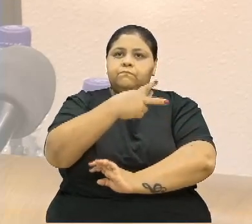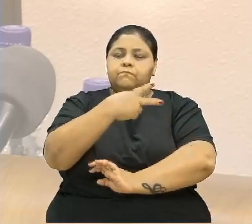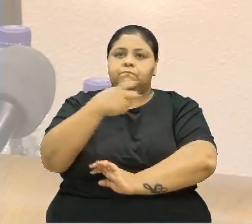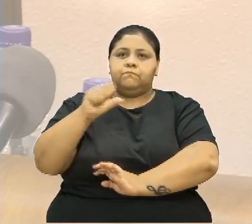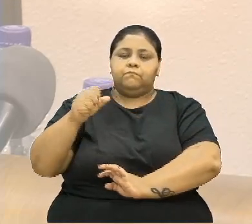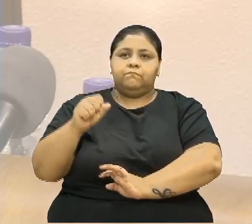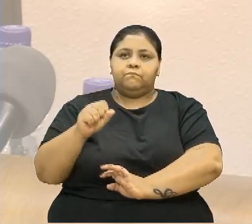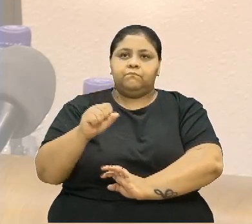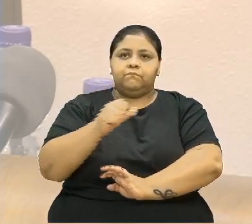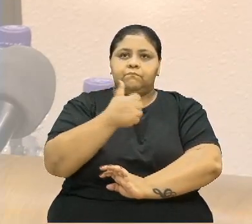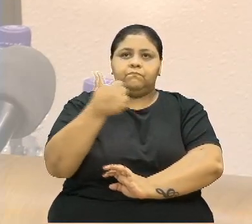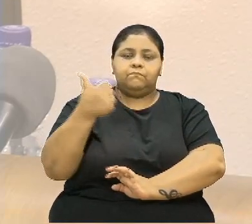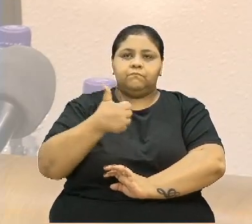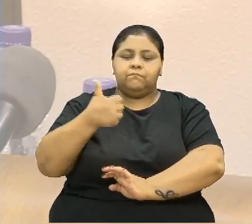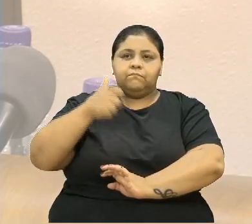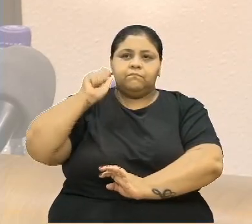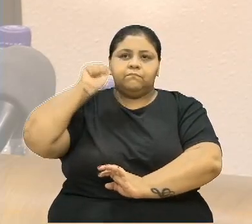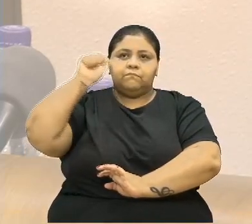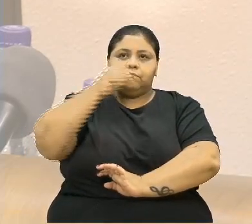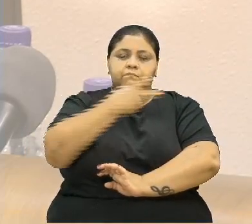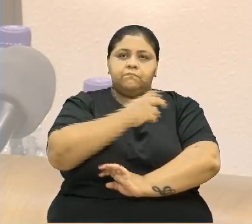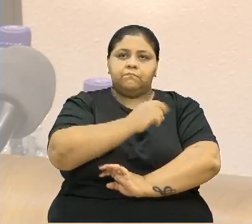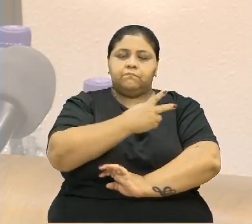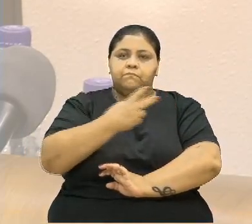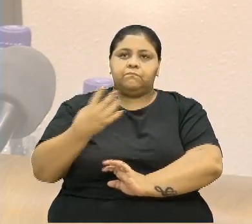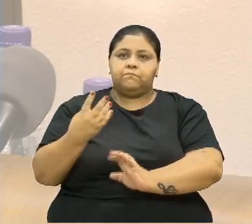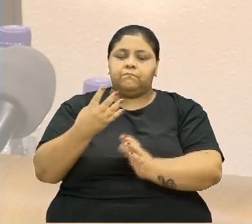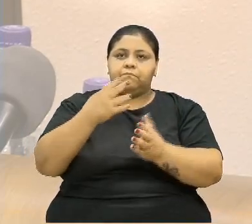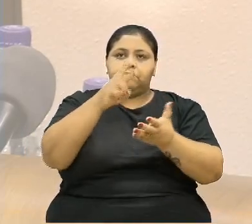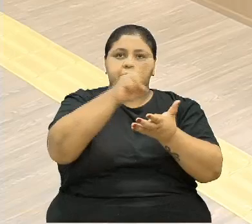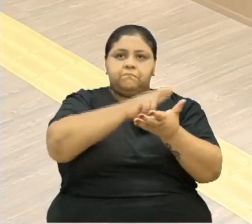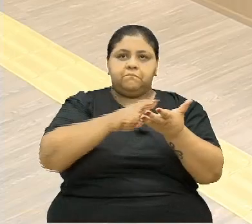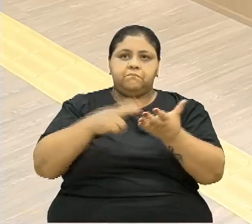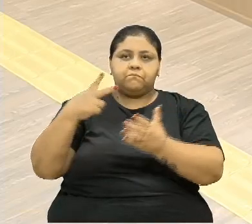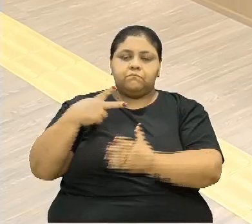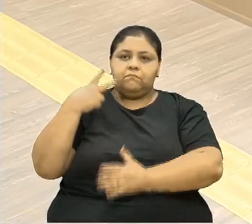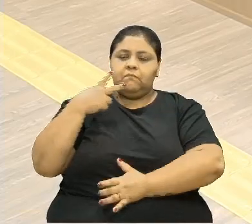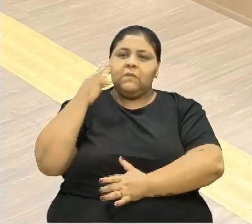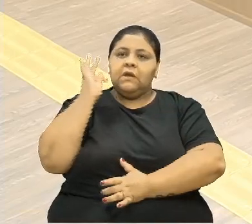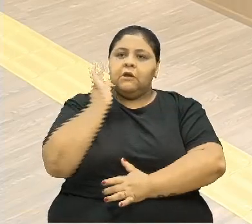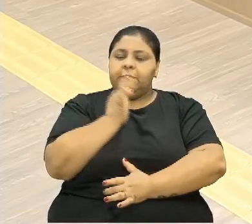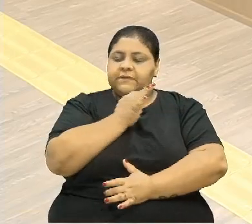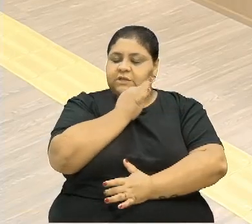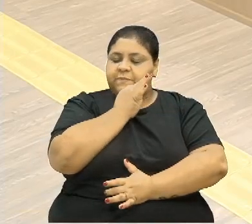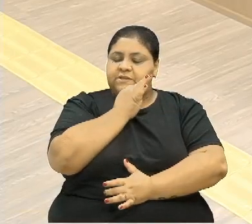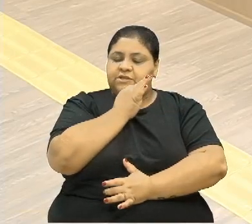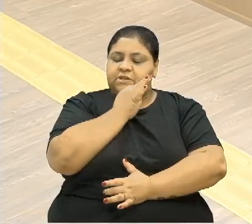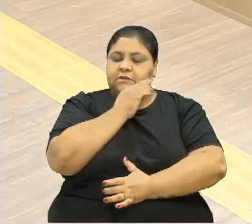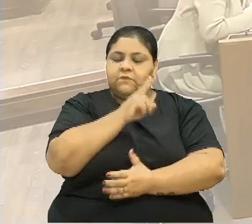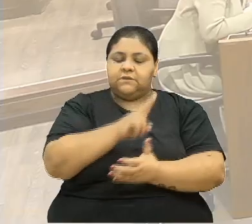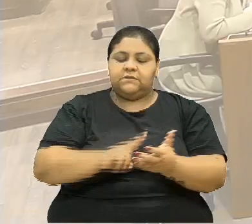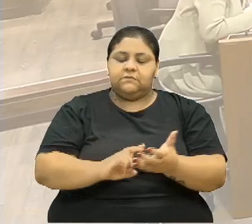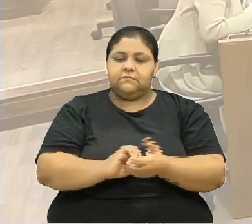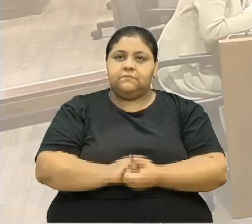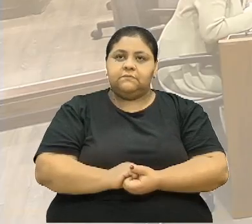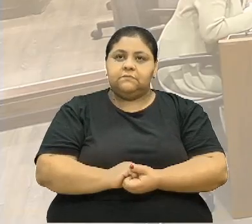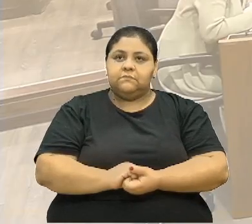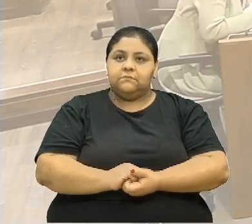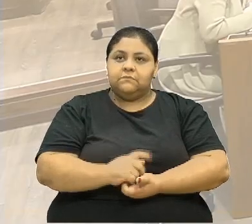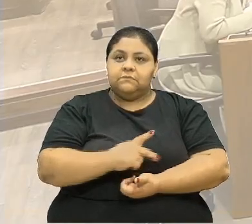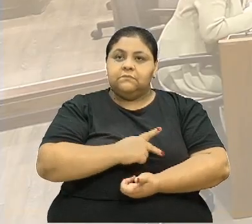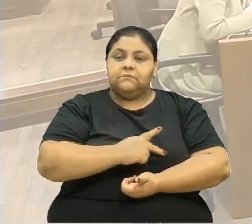8.928, de 11 de abril de 2023. Relatora, a vereadora Tatiane Frisso, com a palavra a relatora.